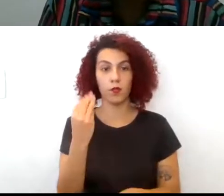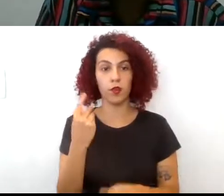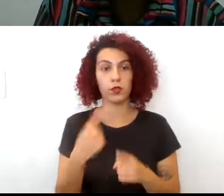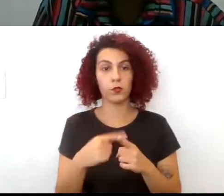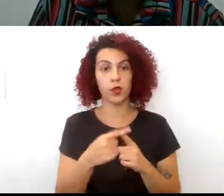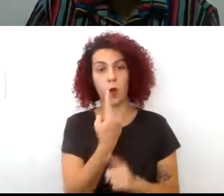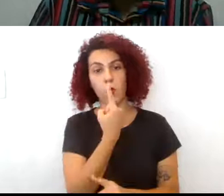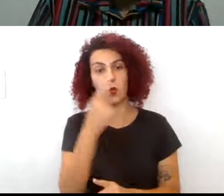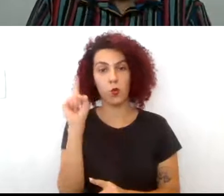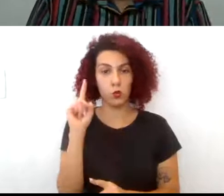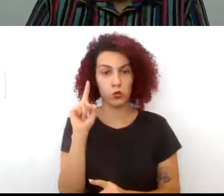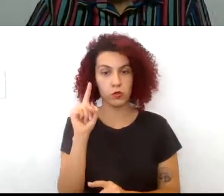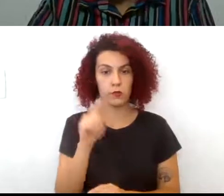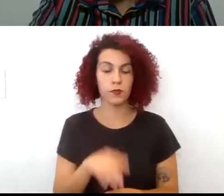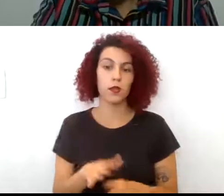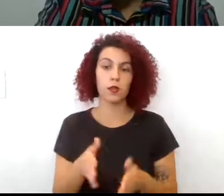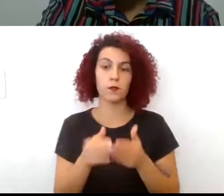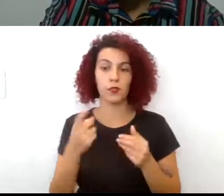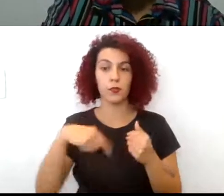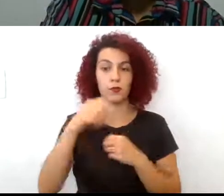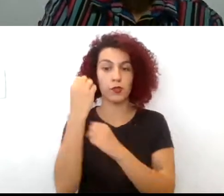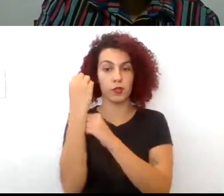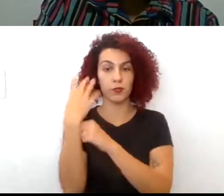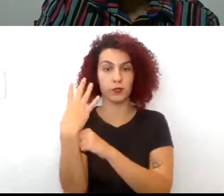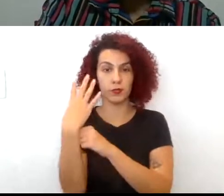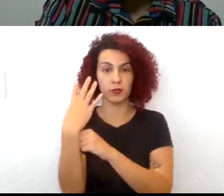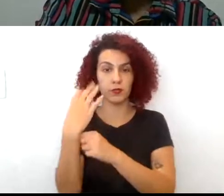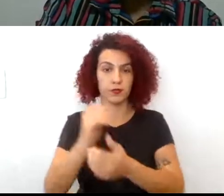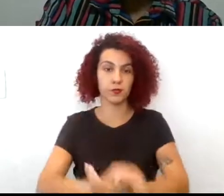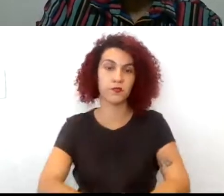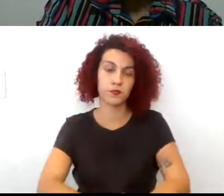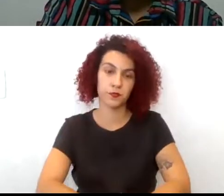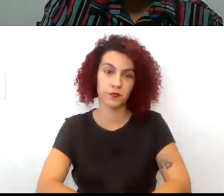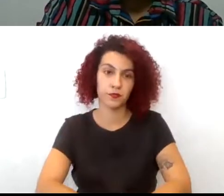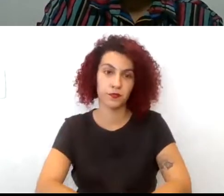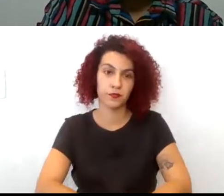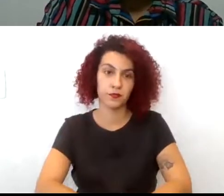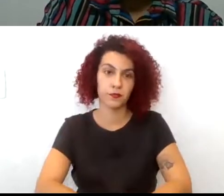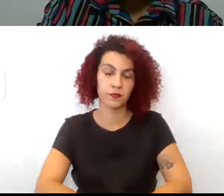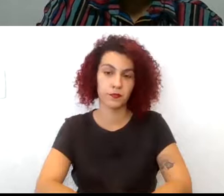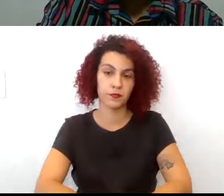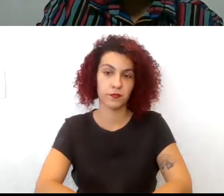o último evento né sei lá de câmera você é legal eu nunca lembro da forma